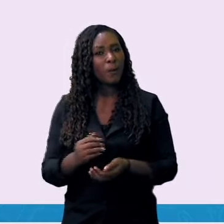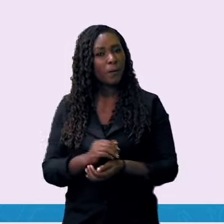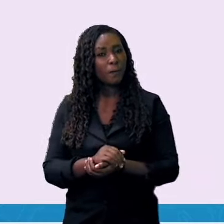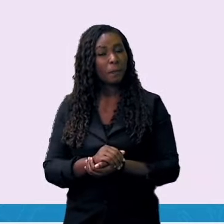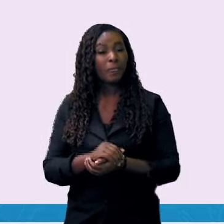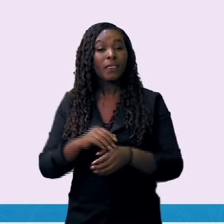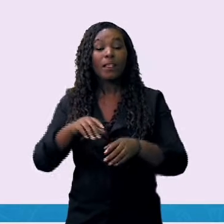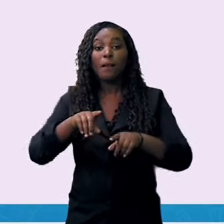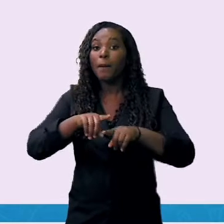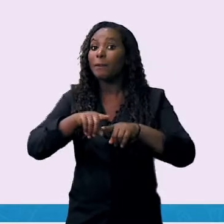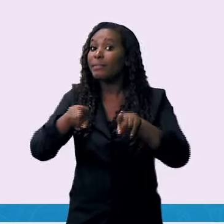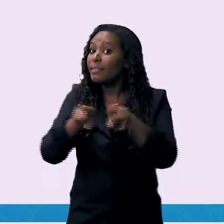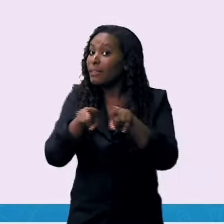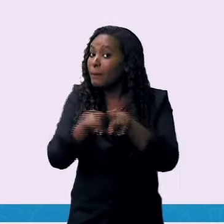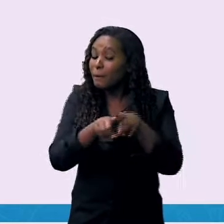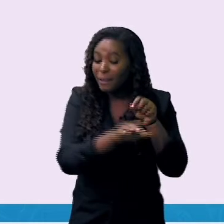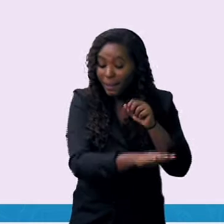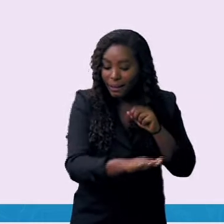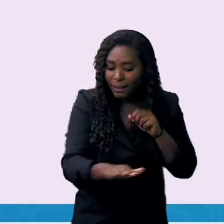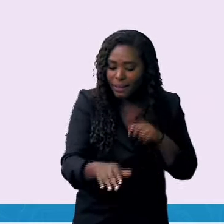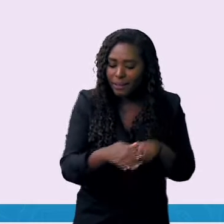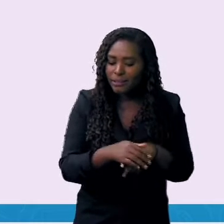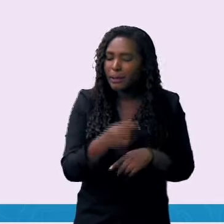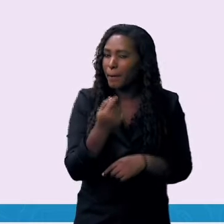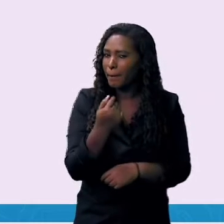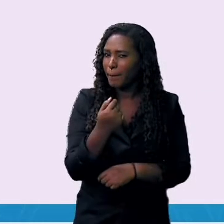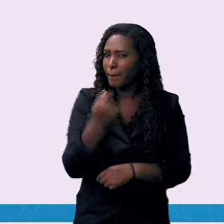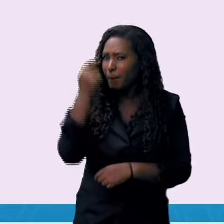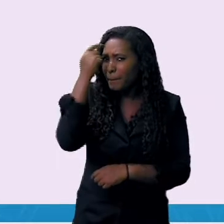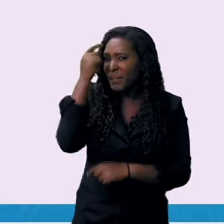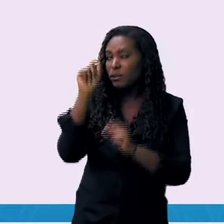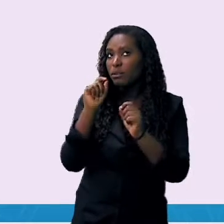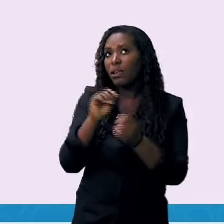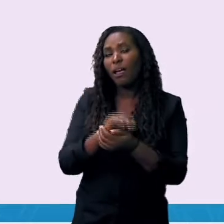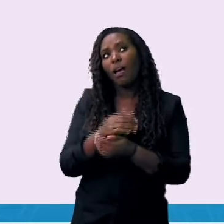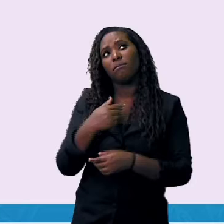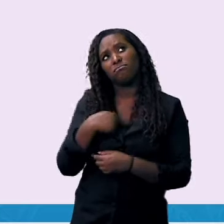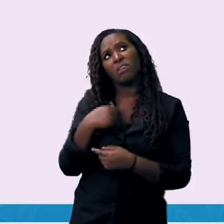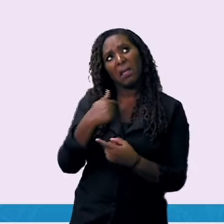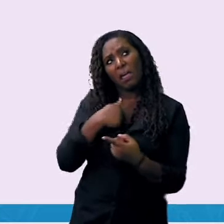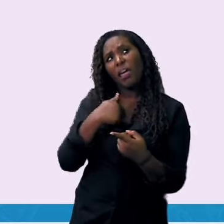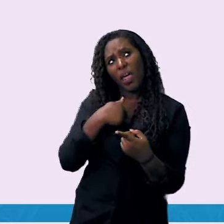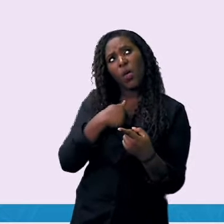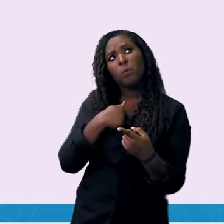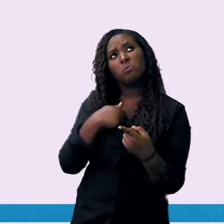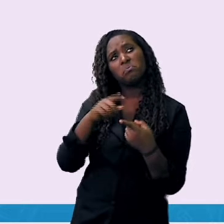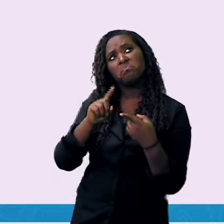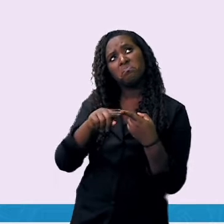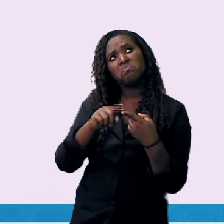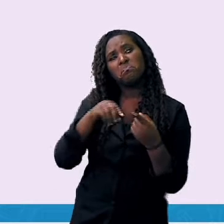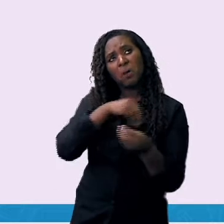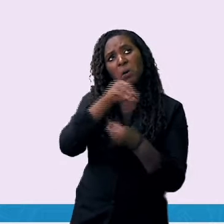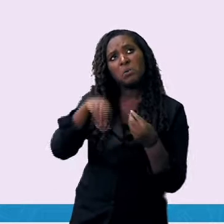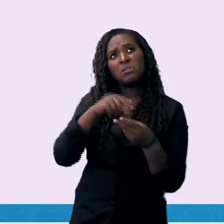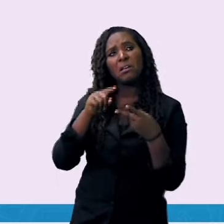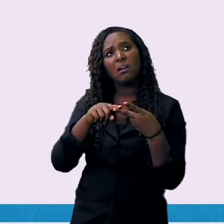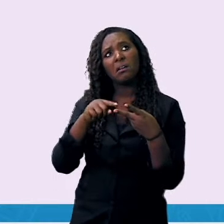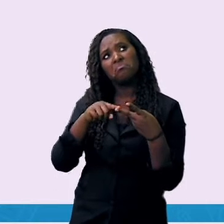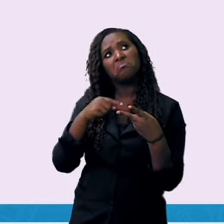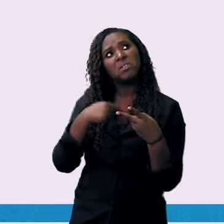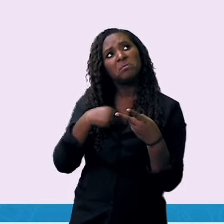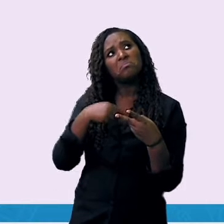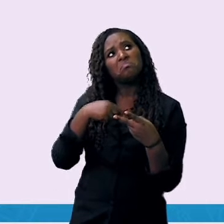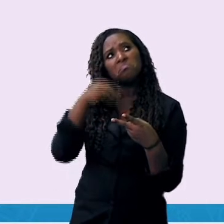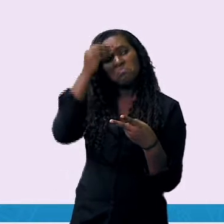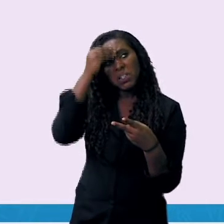de si mesma. Ela acha, então eu sou assim. Essa pessoa, minha mãe, meu pai, minha avó, pessoa de referência está dizendo,